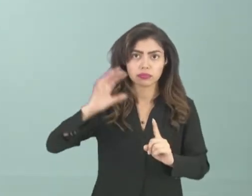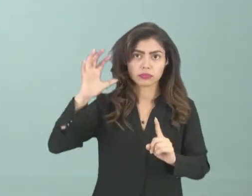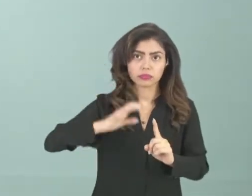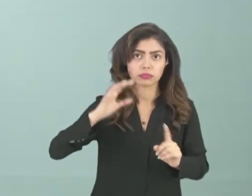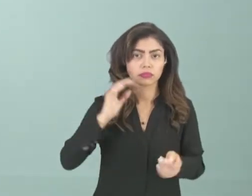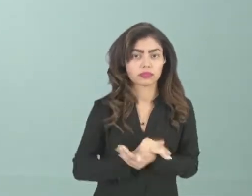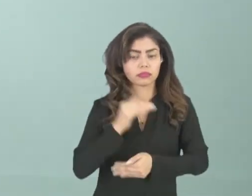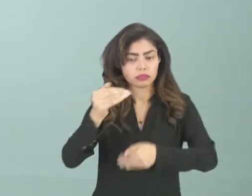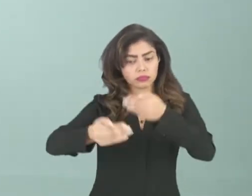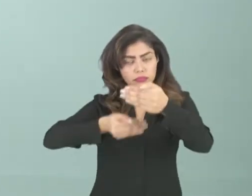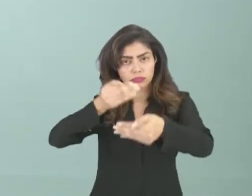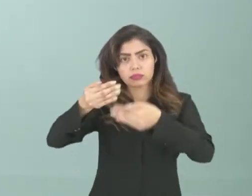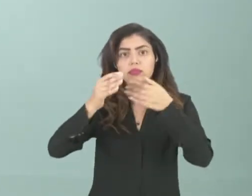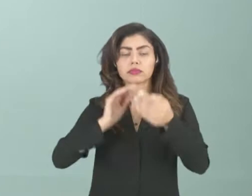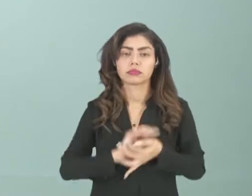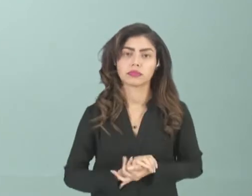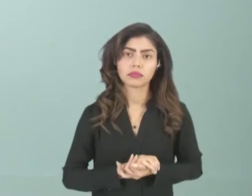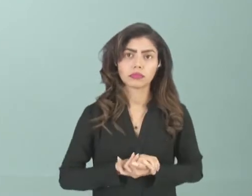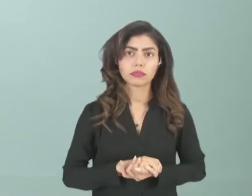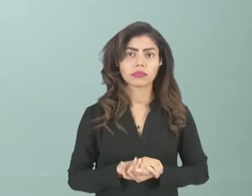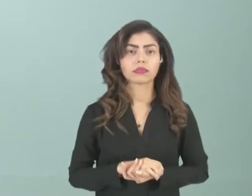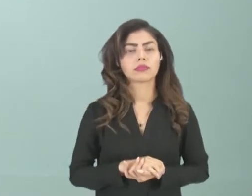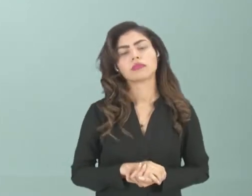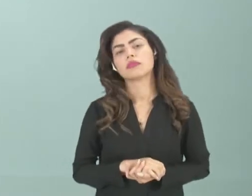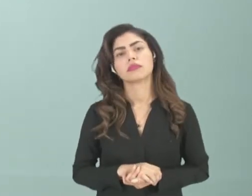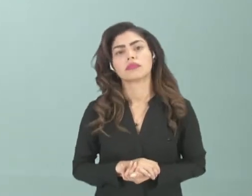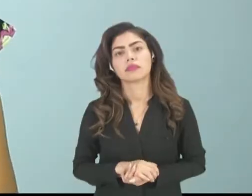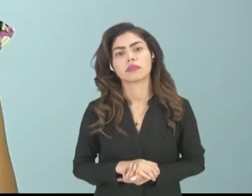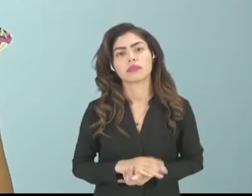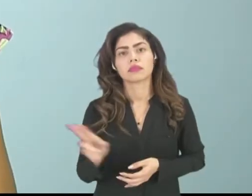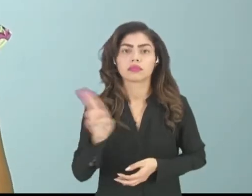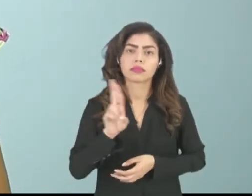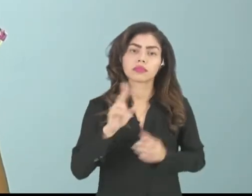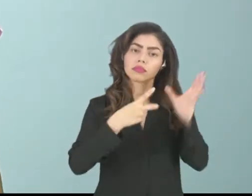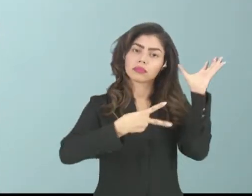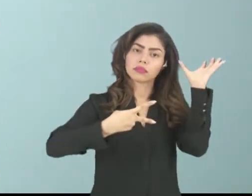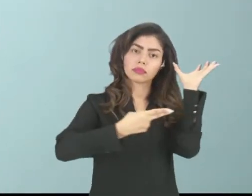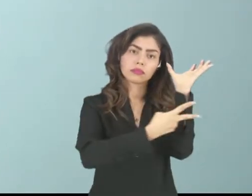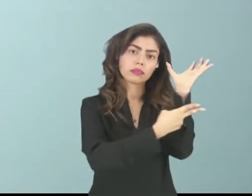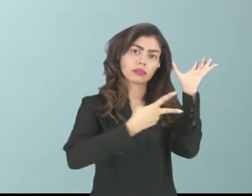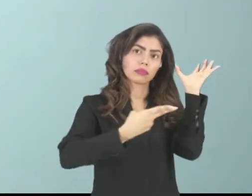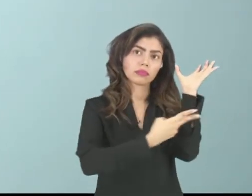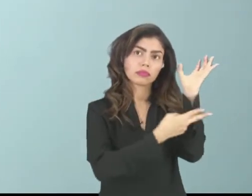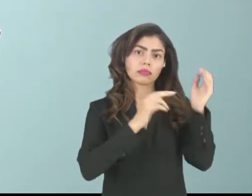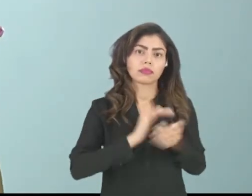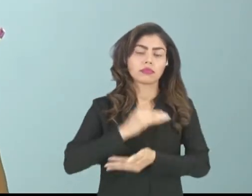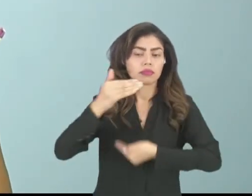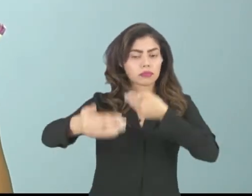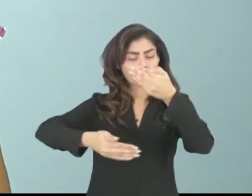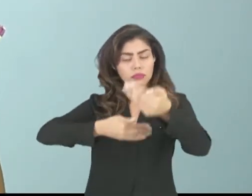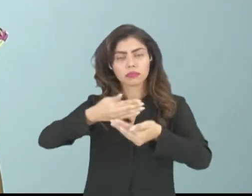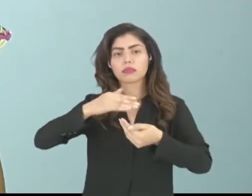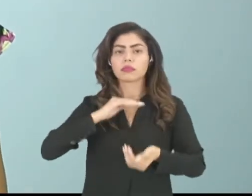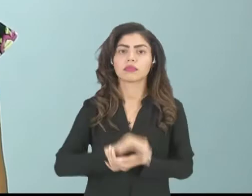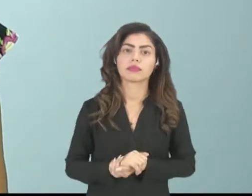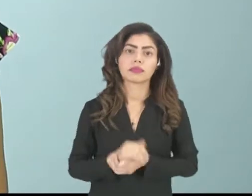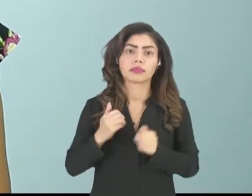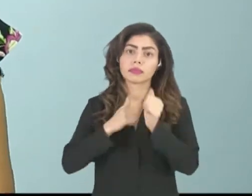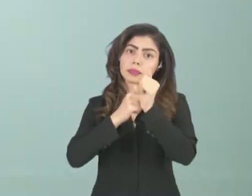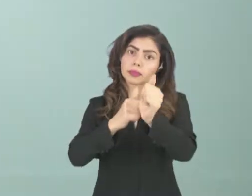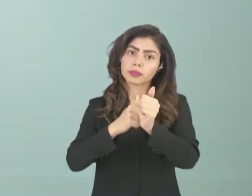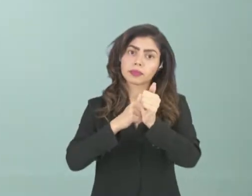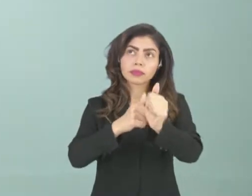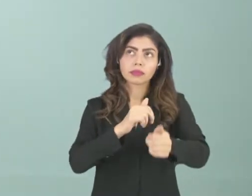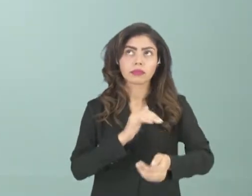por esse processo que nós chamamos de êxodo rural, e aí esse processo ele não foi